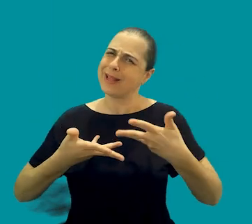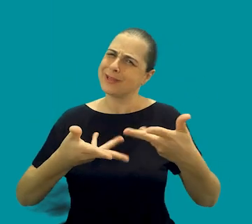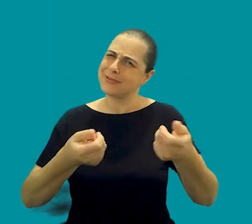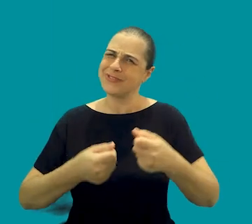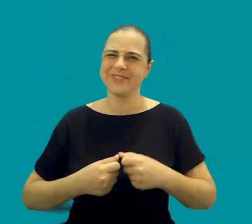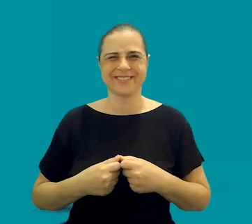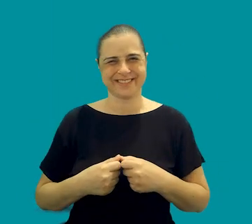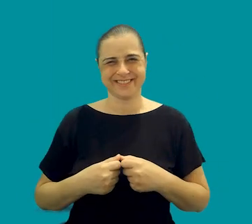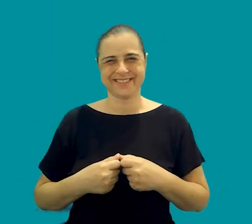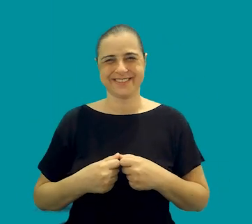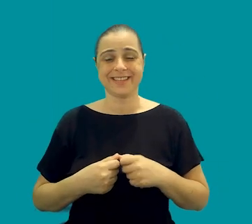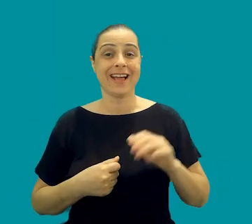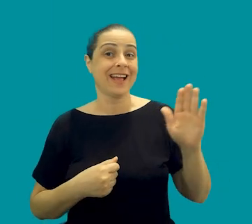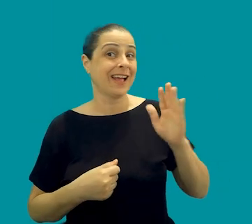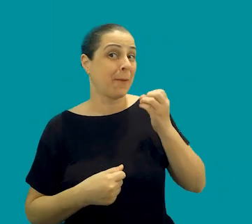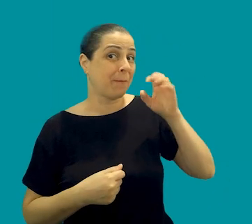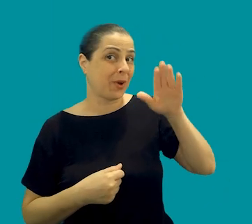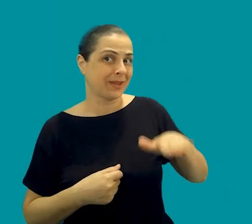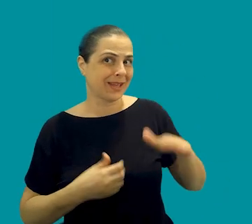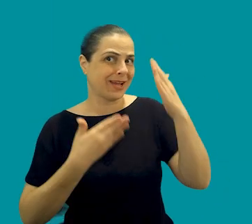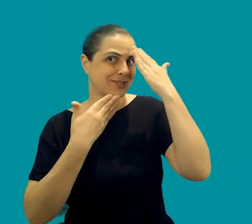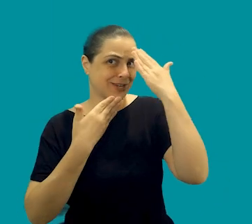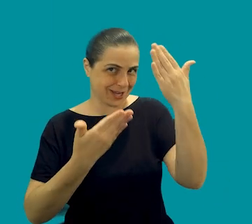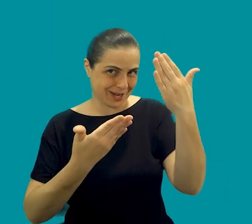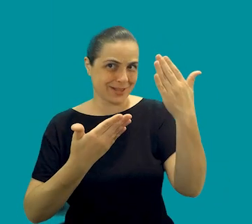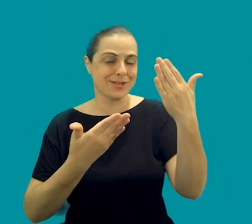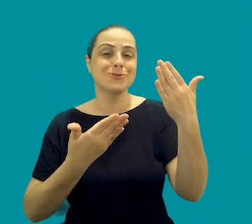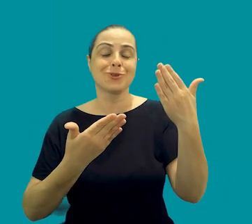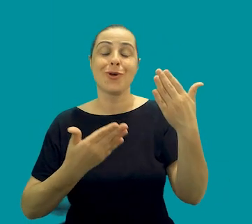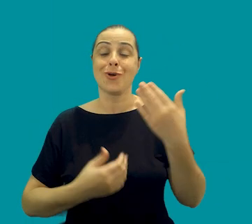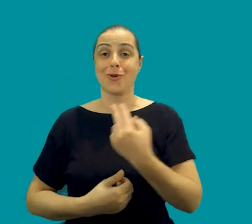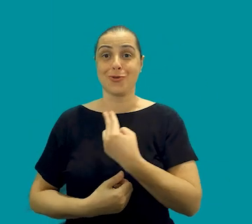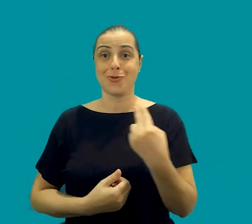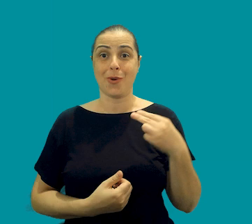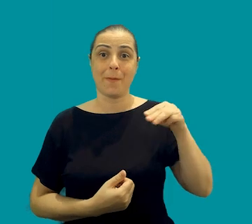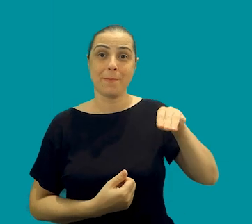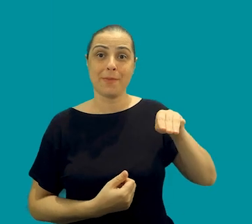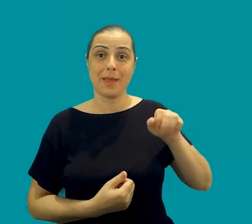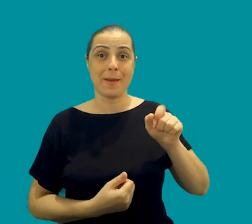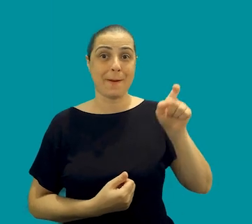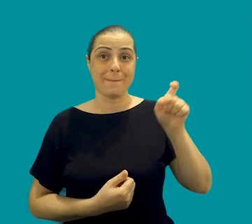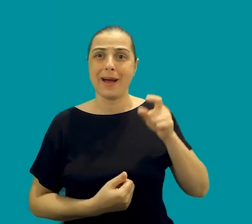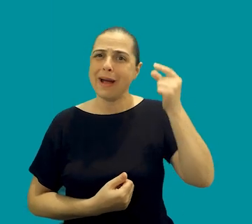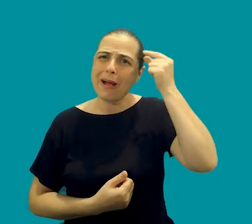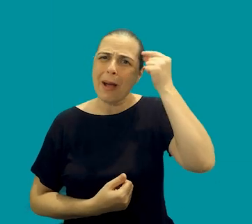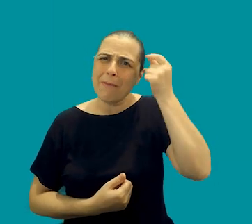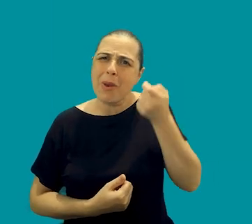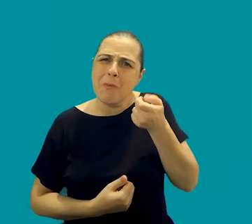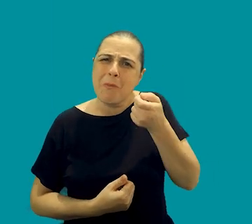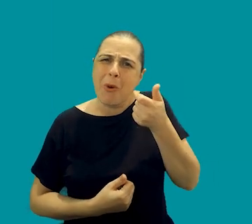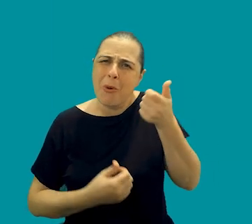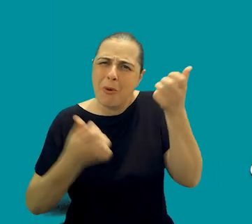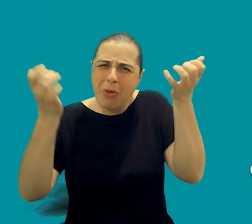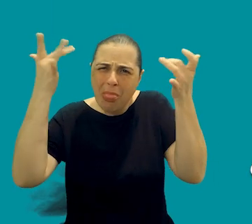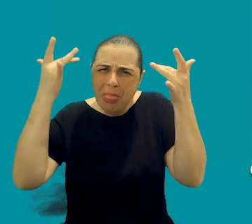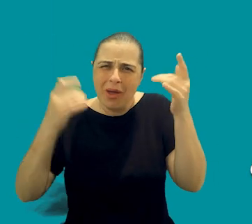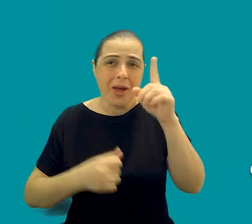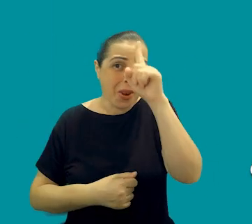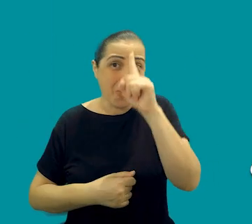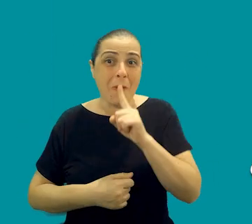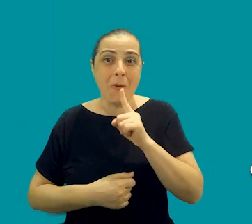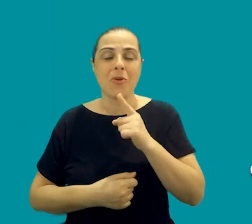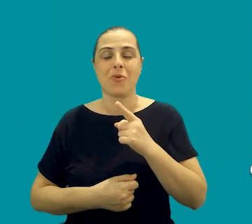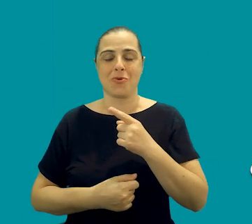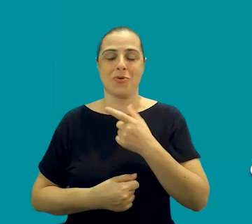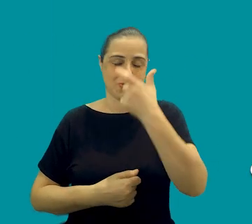convite de vocês. Bom, boa tarde, agradeço o programa também. Meu nome é Max, do pouco cabelo que me resta é loiro, né?